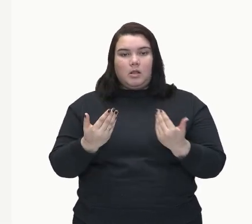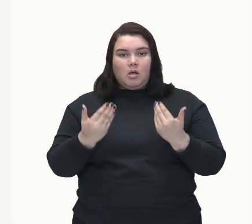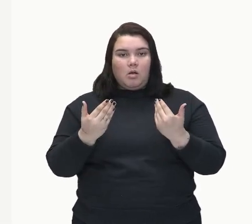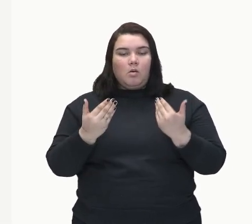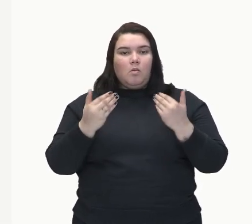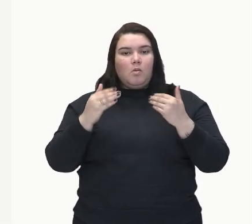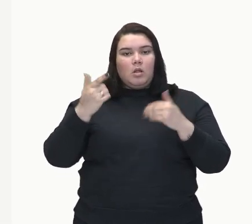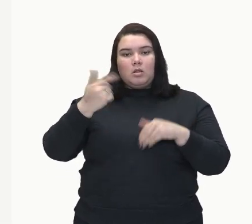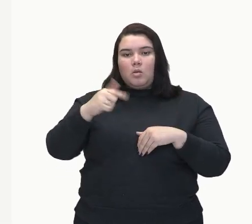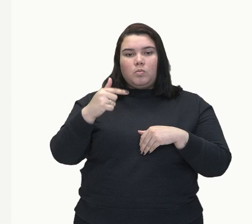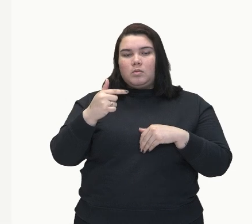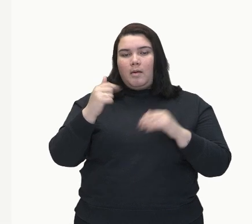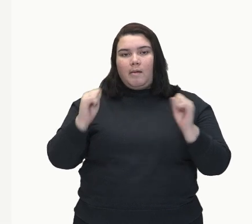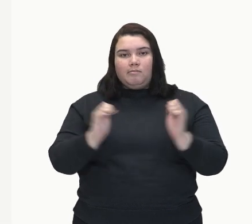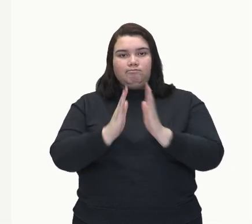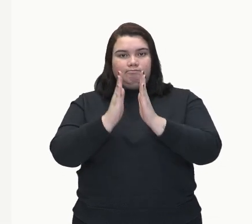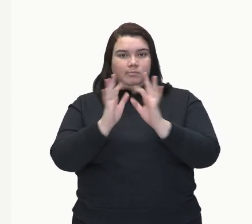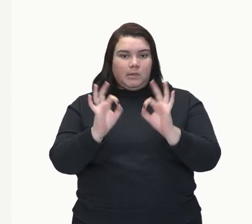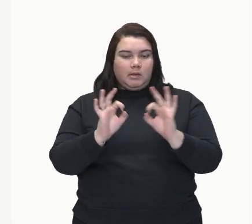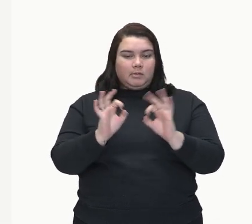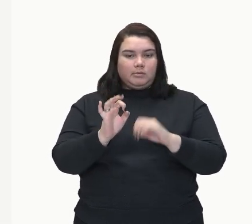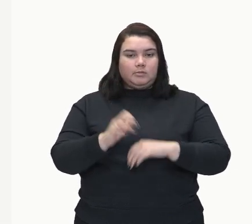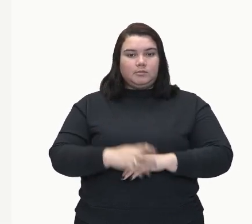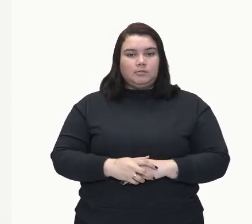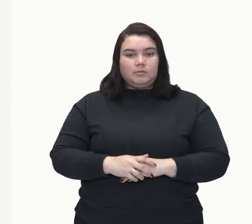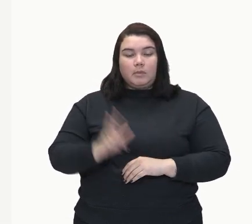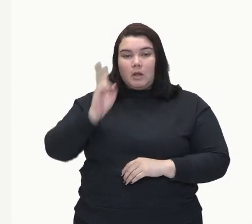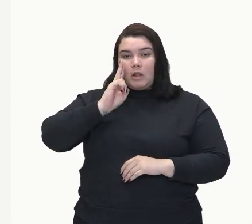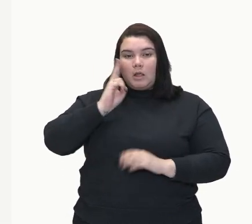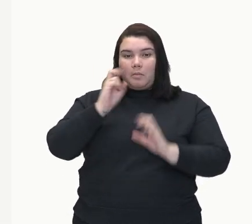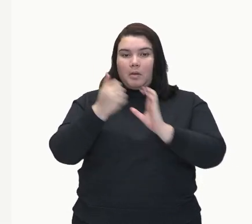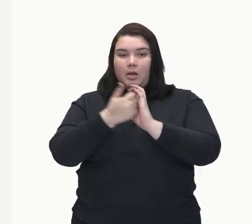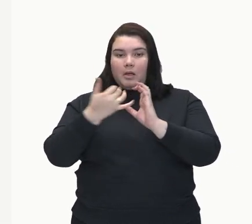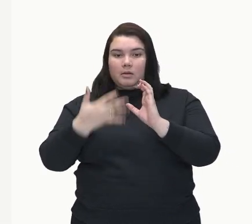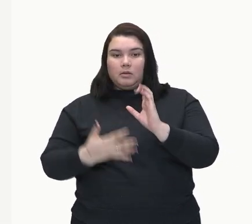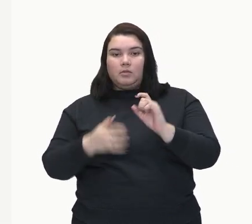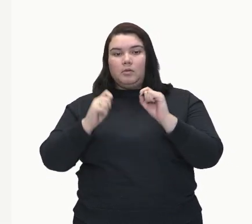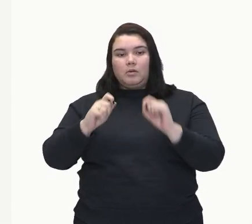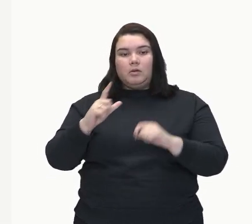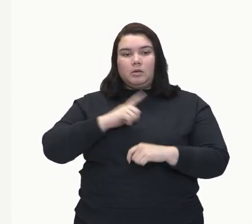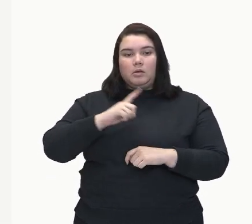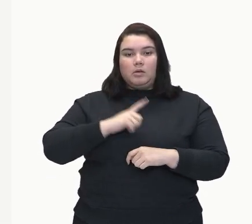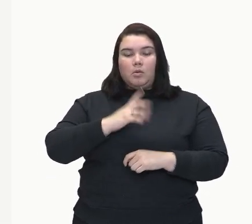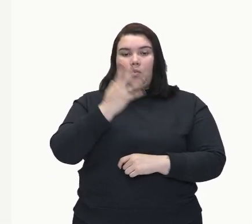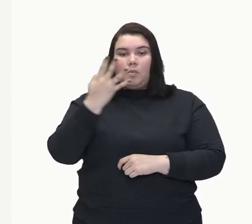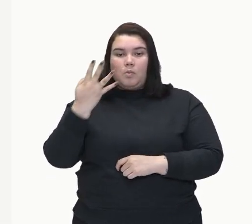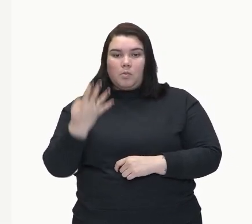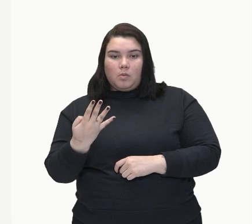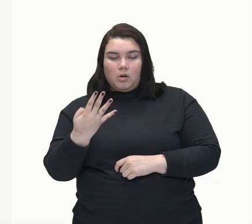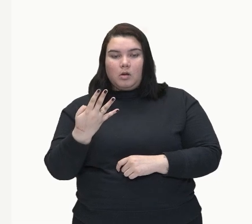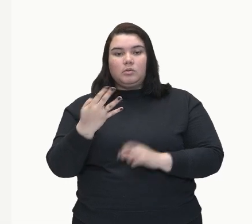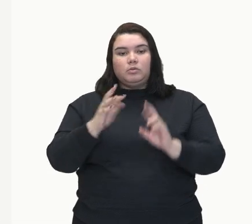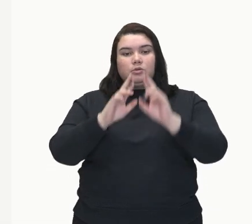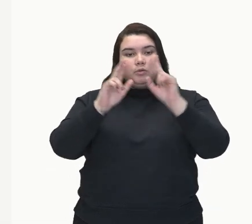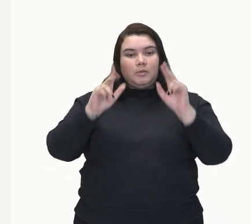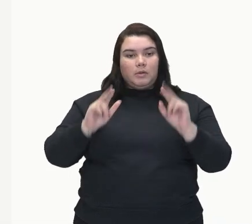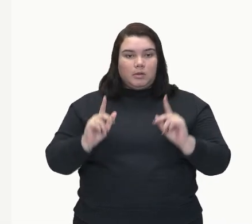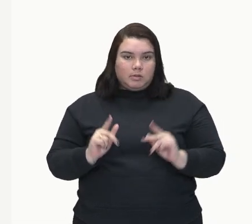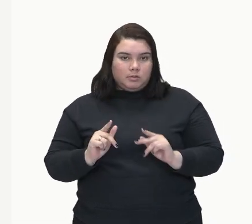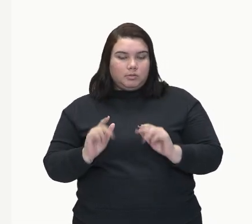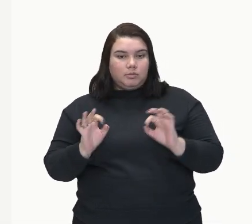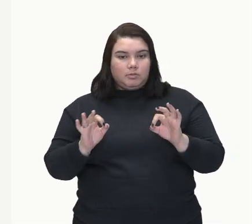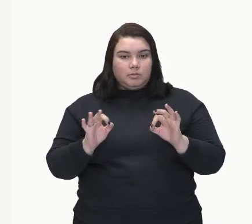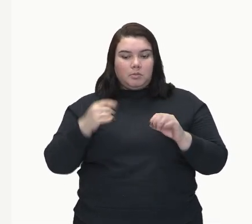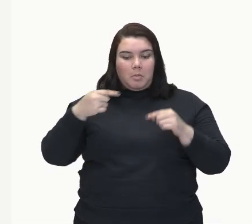é a característica de carbono assimétrico? É aquele que tem os 4 ligantes diferentes.